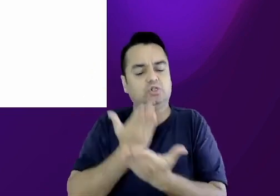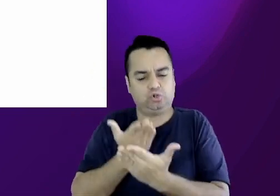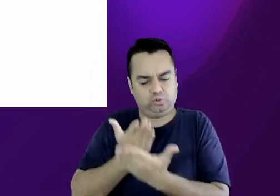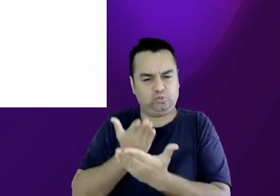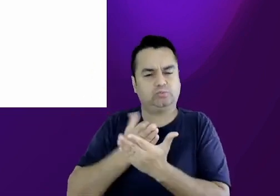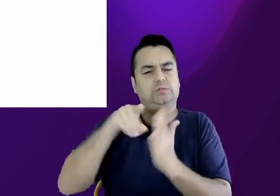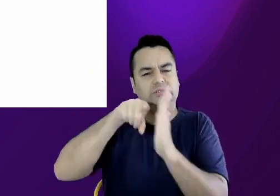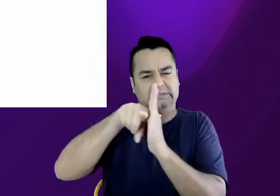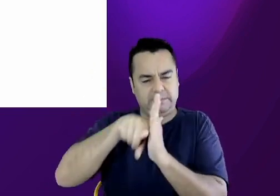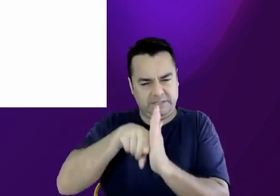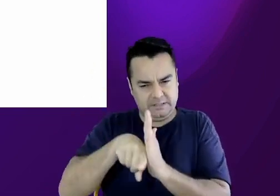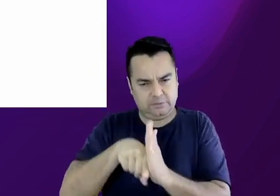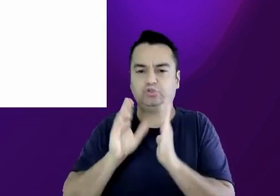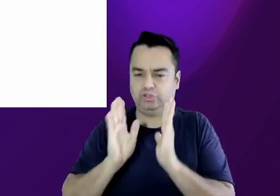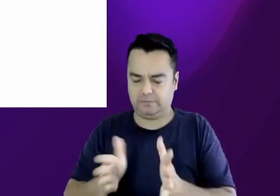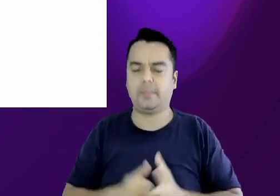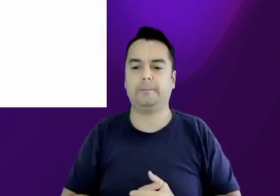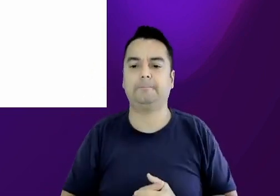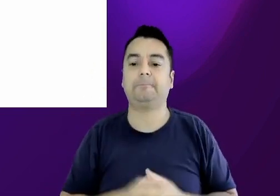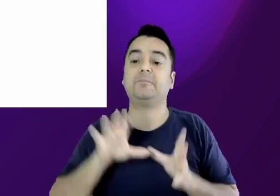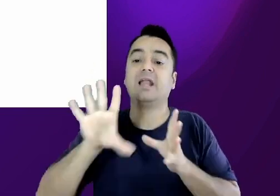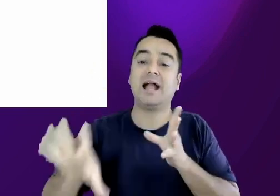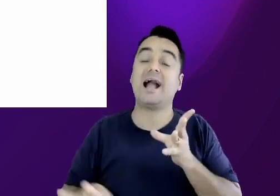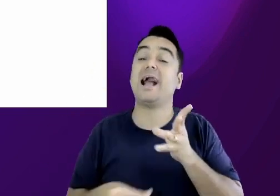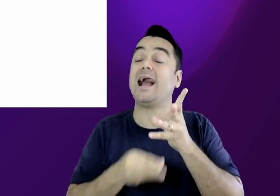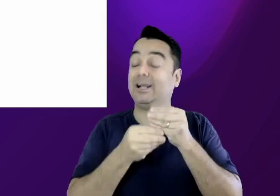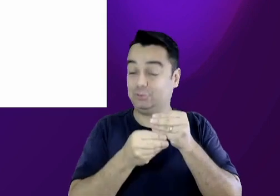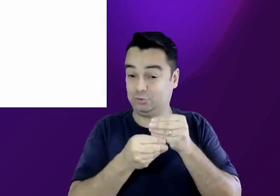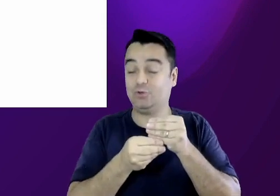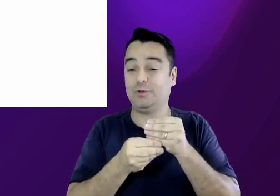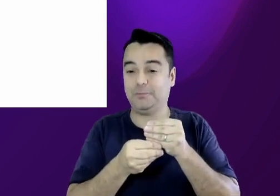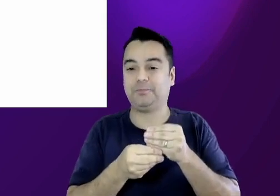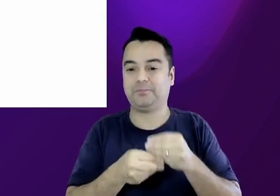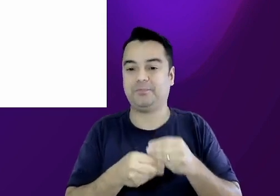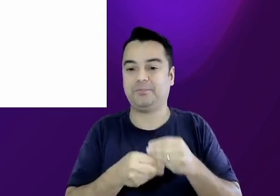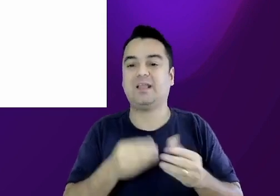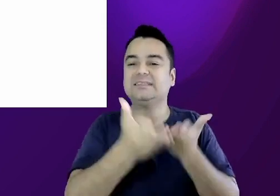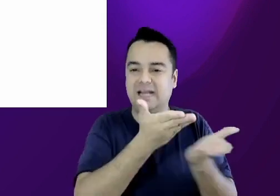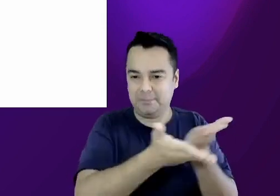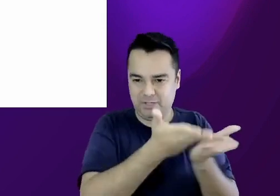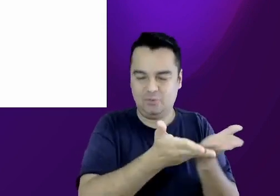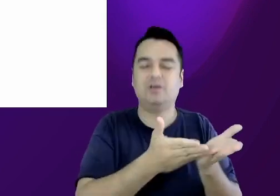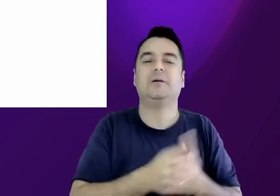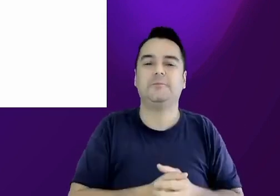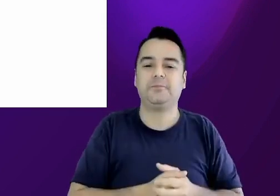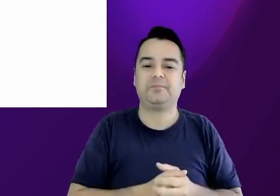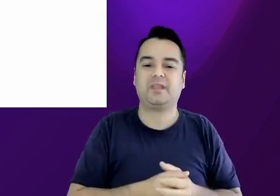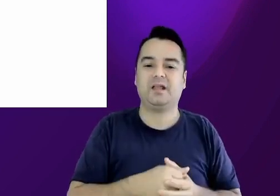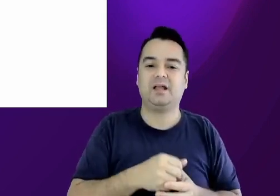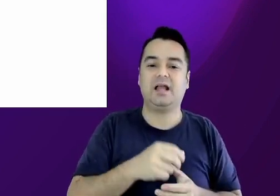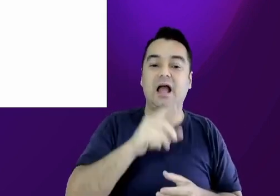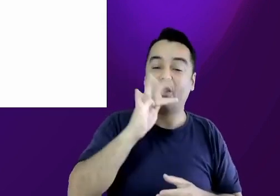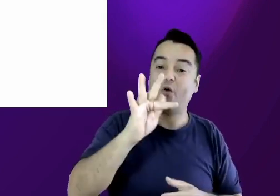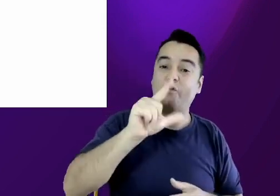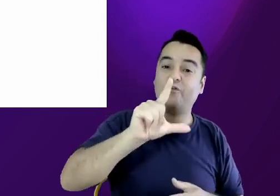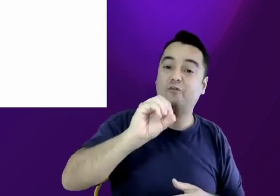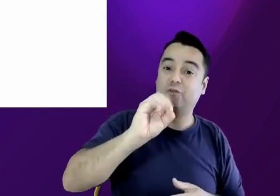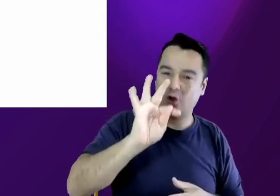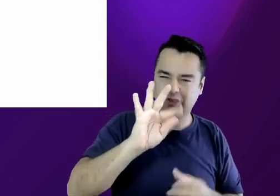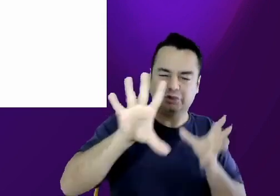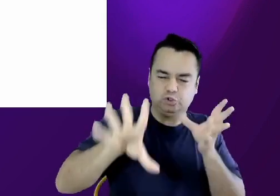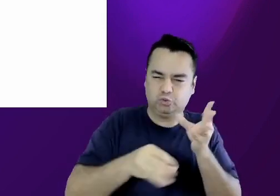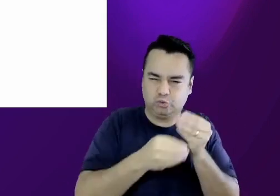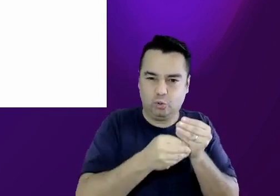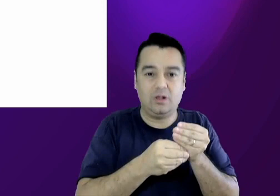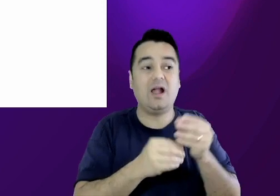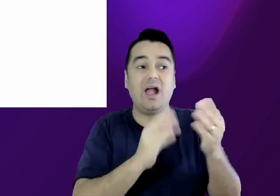Petrarca, que adicionou terapia anti-HER2 ao FLOT para aqueles pacientes